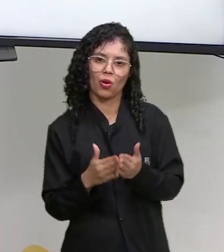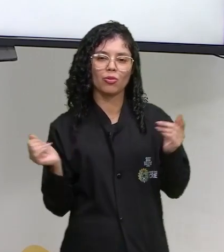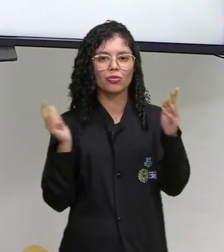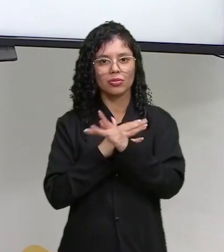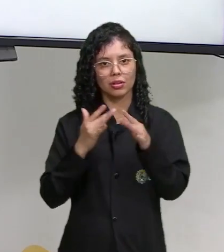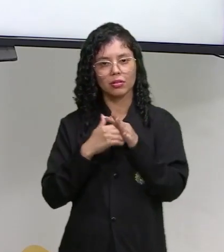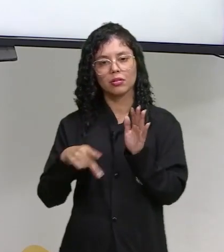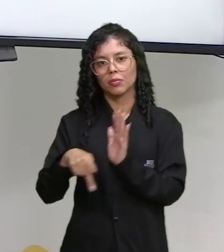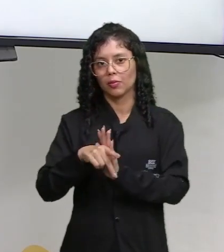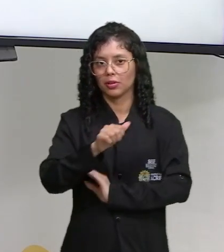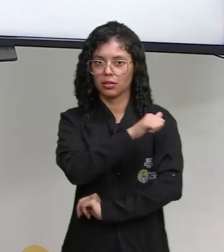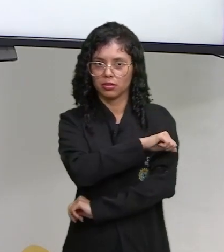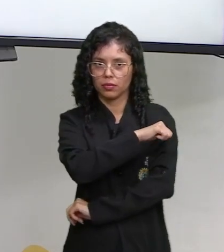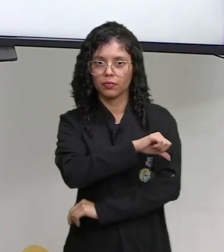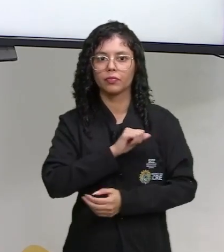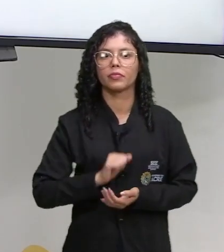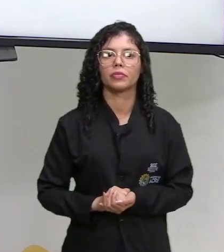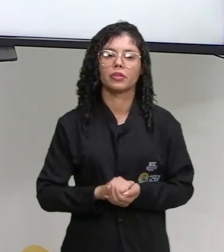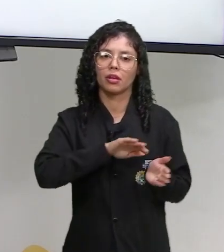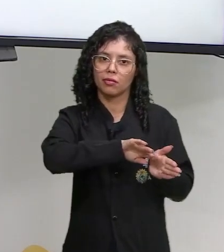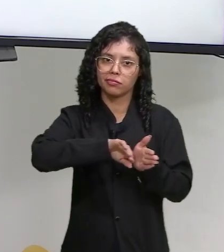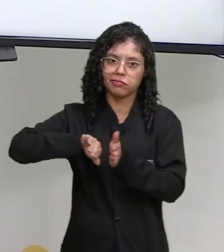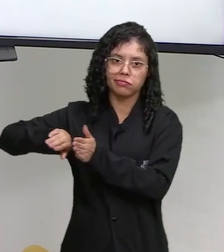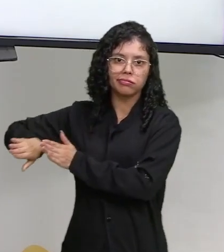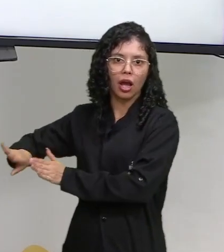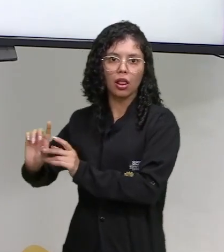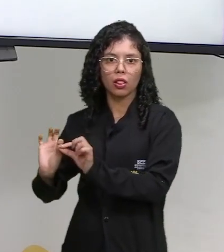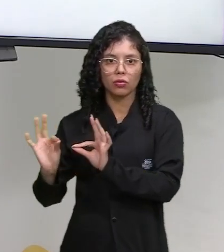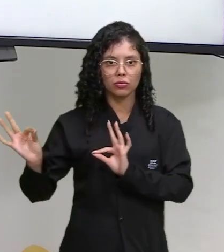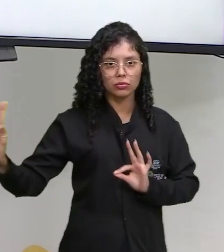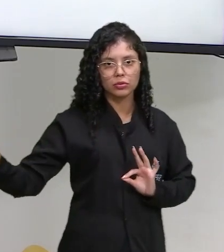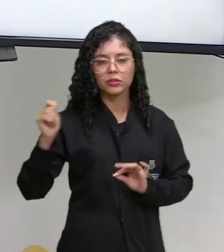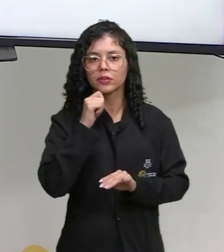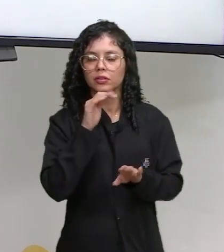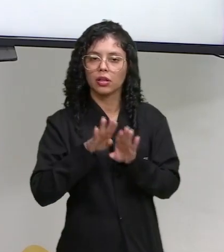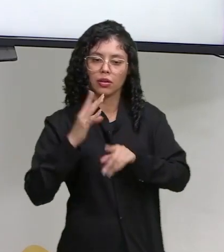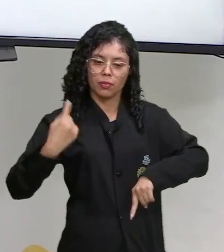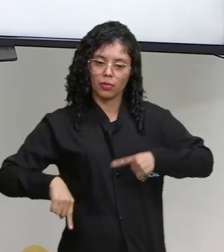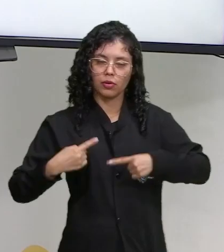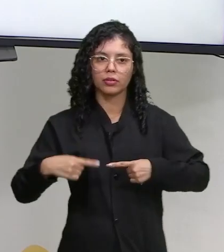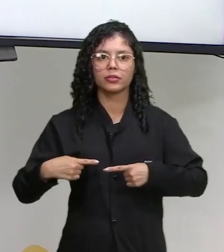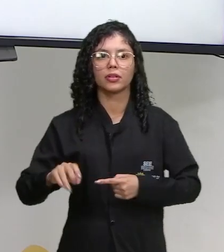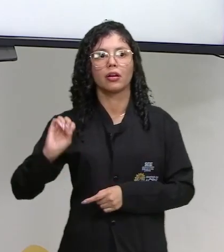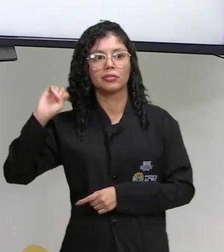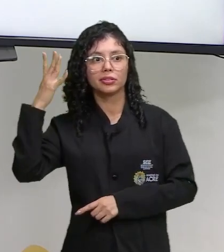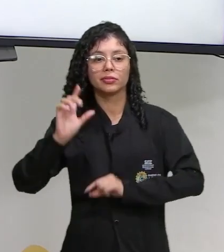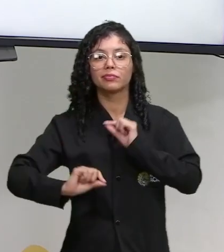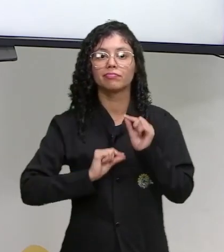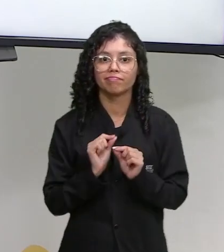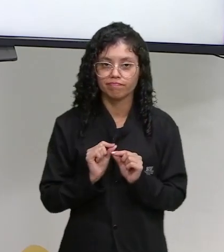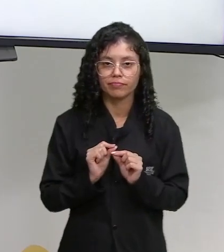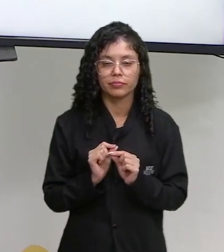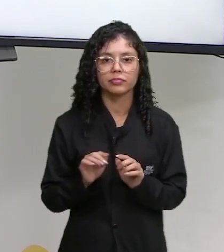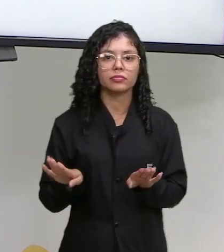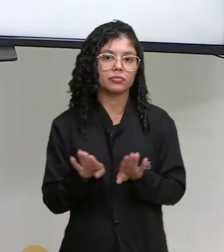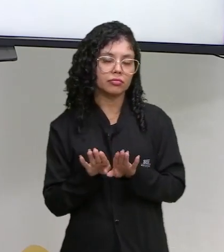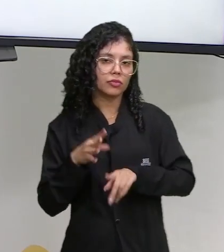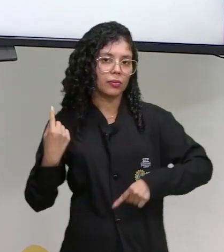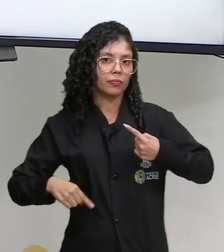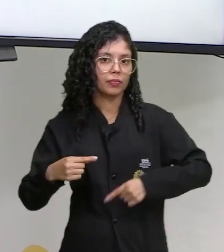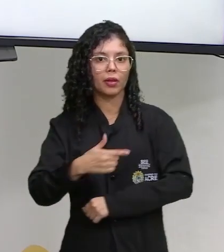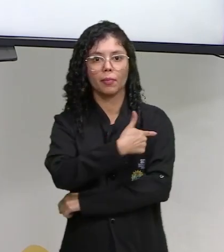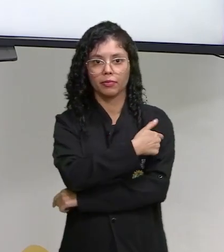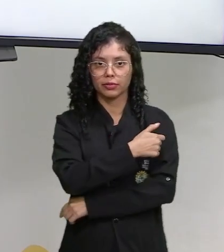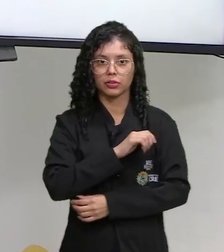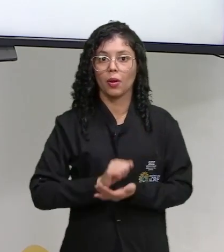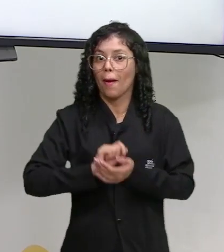da cidade do Rio de Janeiro e colocá-las mais afastadas. E juntamente dessa política de mudança arquitetônica, ele também instaurou uma política de